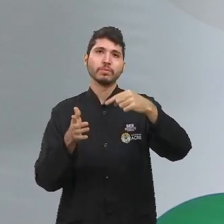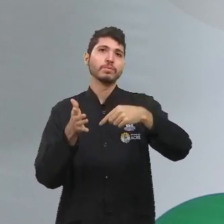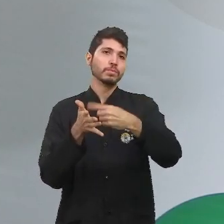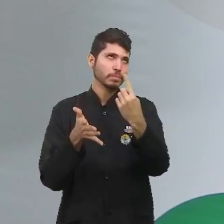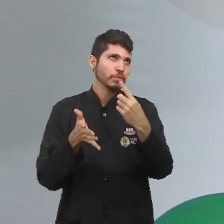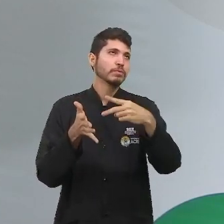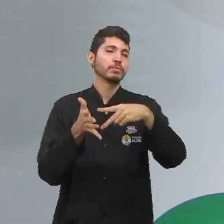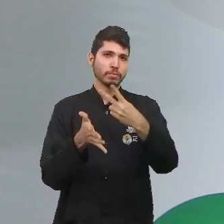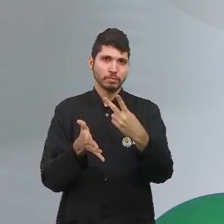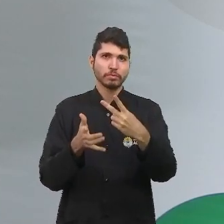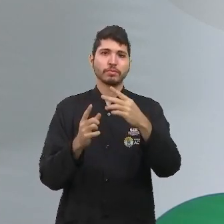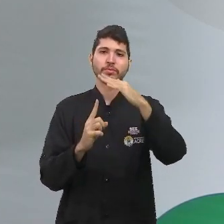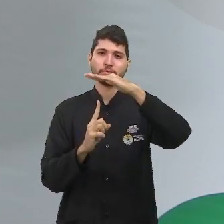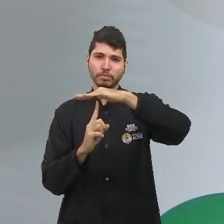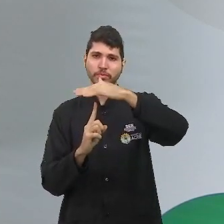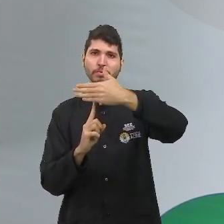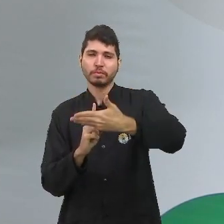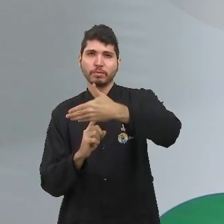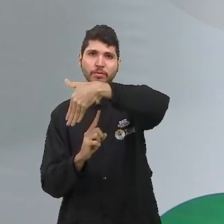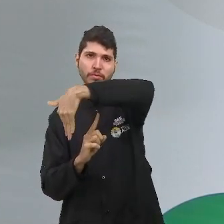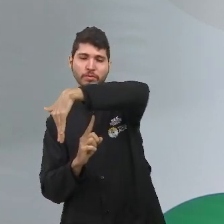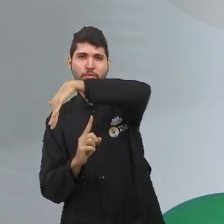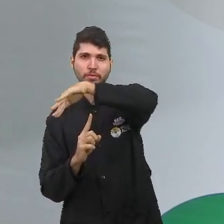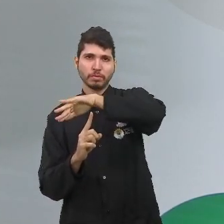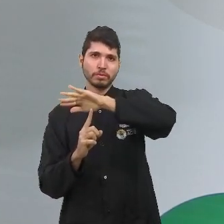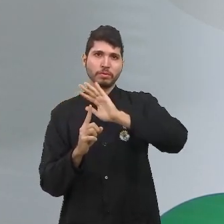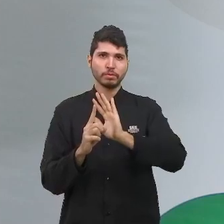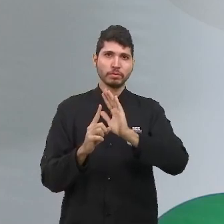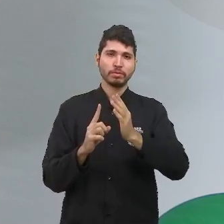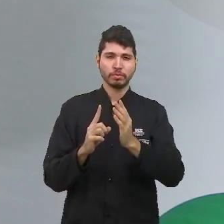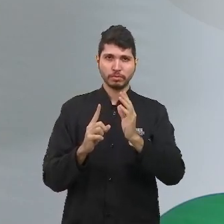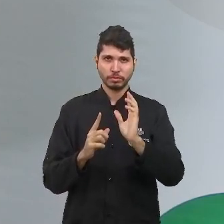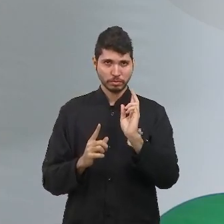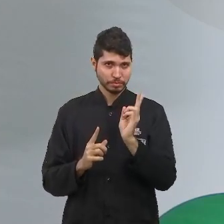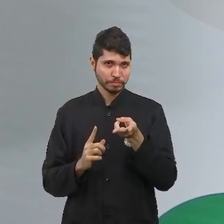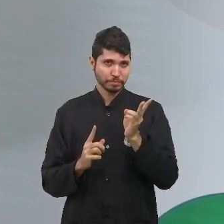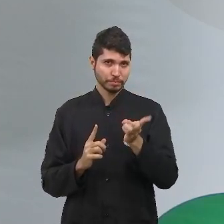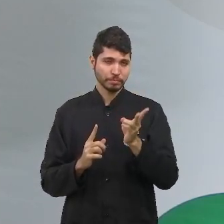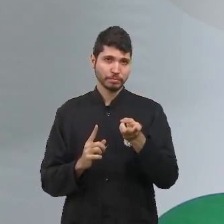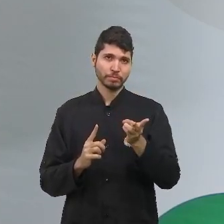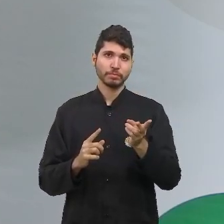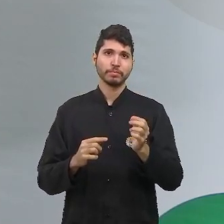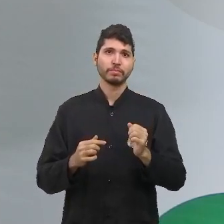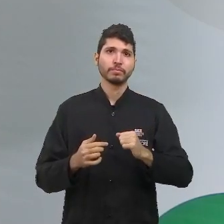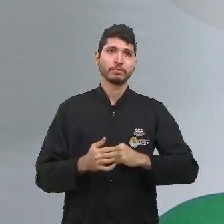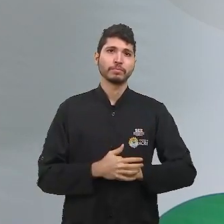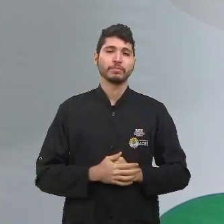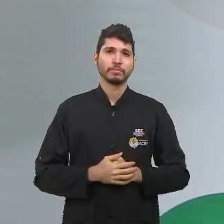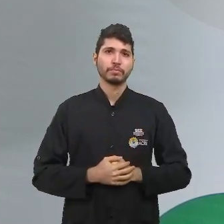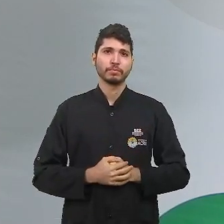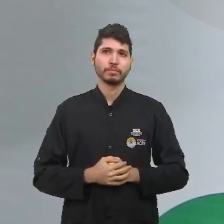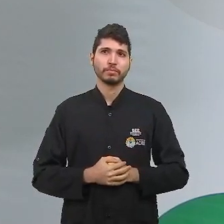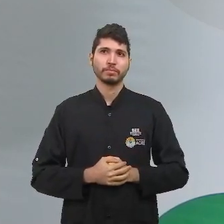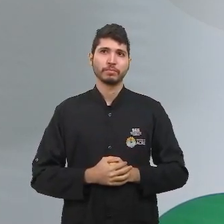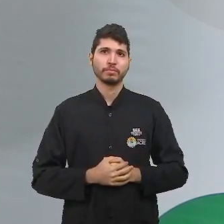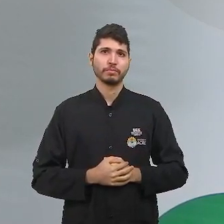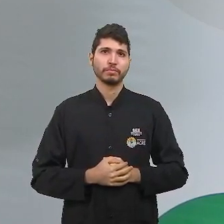face. Então, o número de arestas total pode ser dado por essa formulazinha que eu coloquei aqui no quadro. Vamos ver um pouco mais